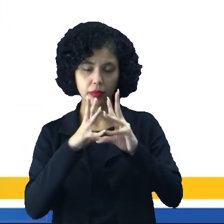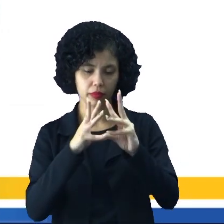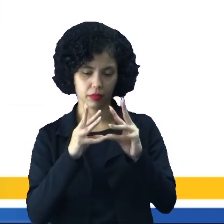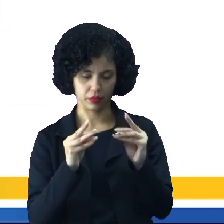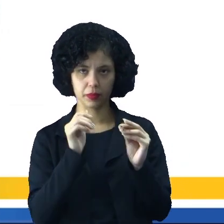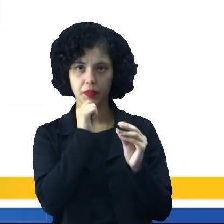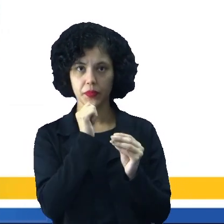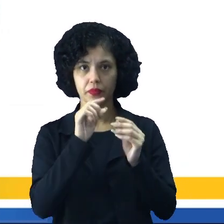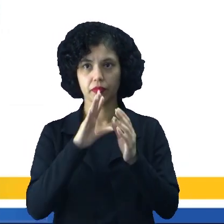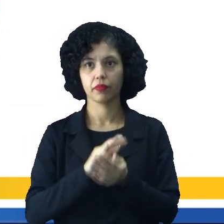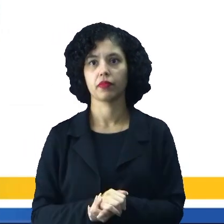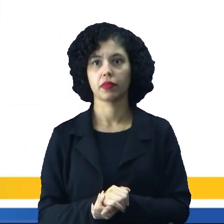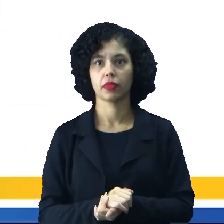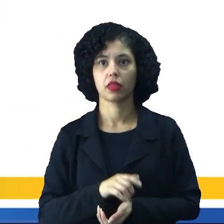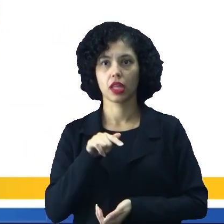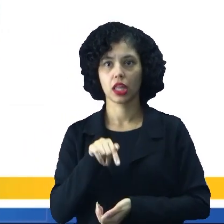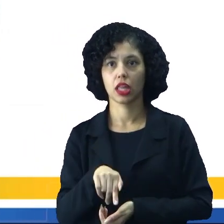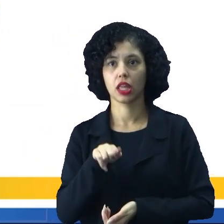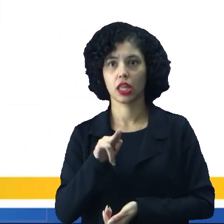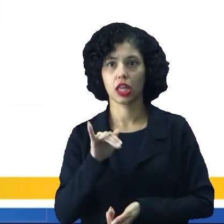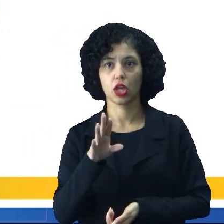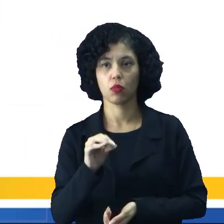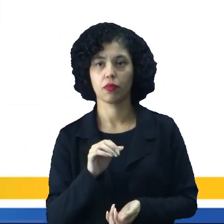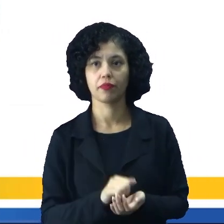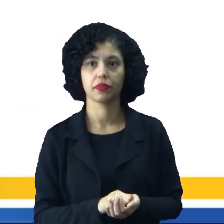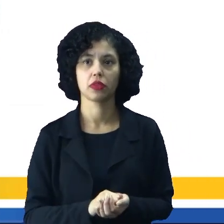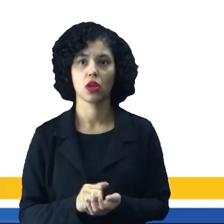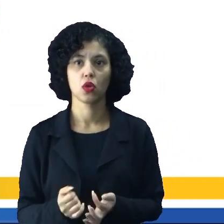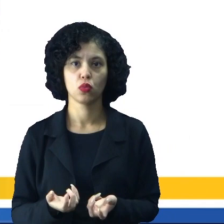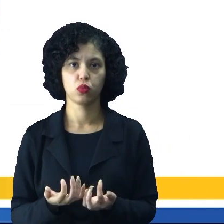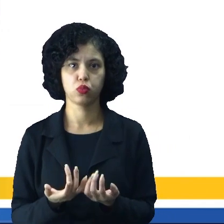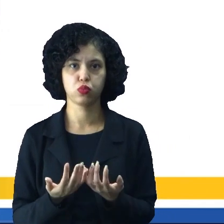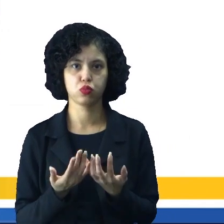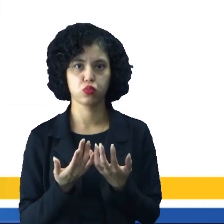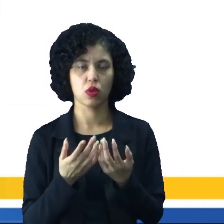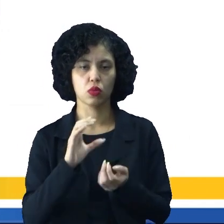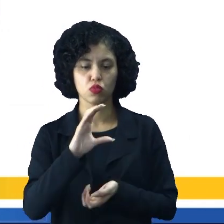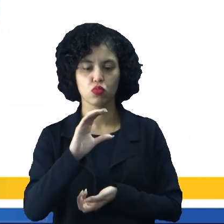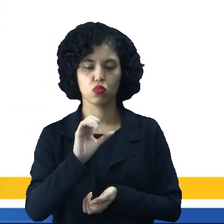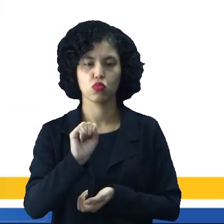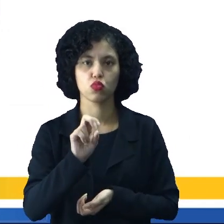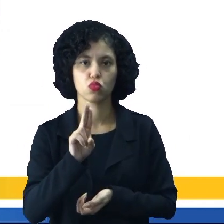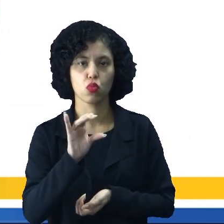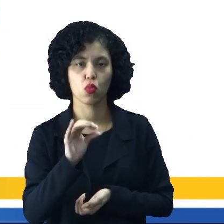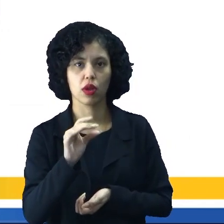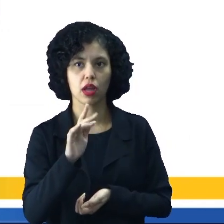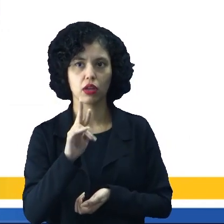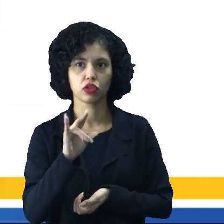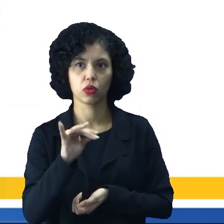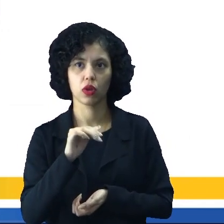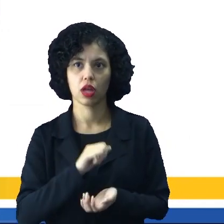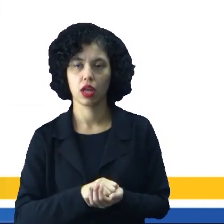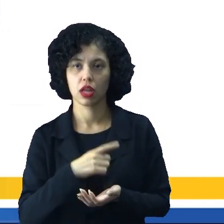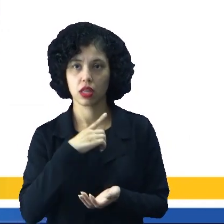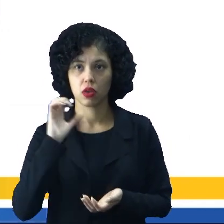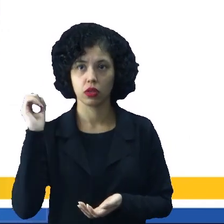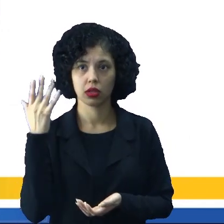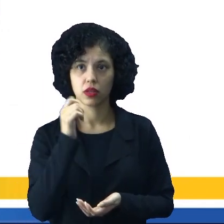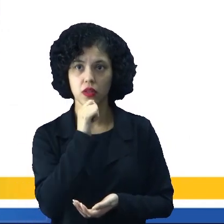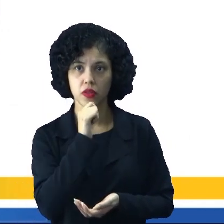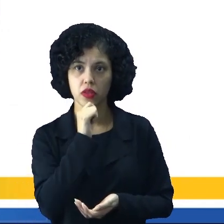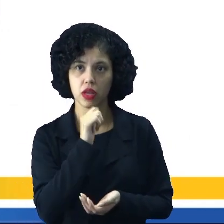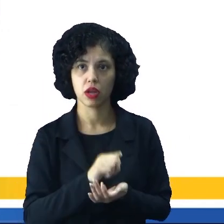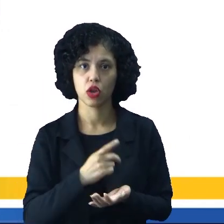alimentar passa a ser chamado de quimo. O suco gástrico apresenta entre seus componentes a pepsina, que atua na digestão de